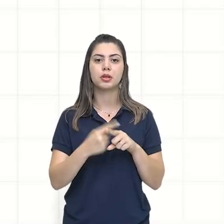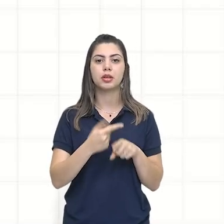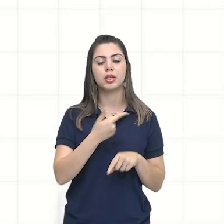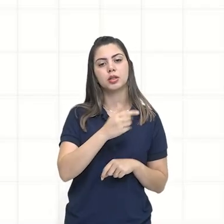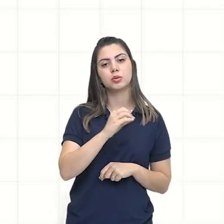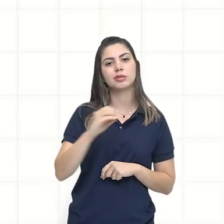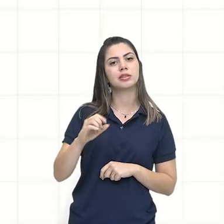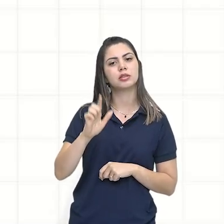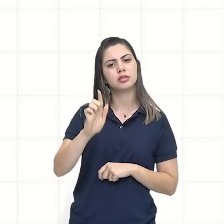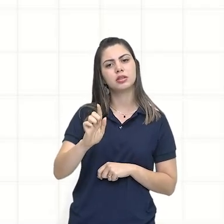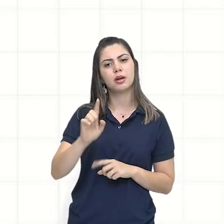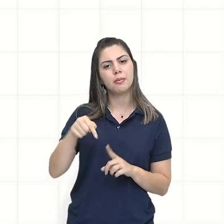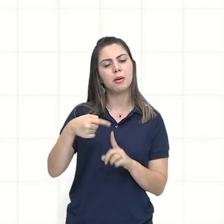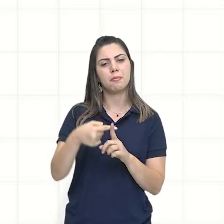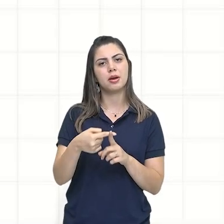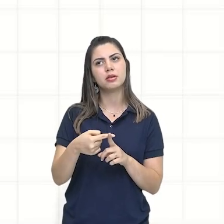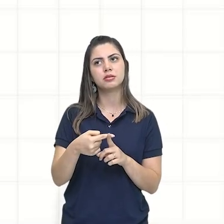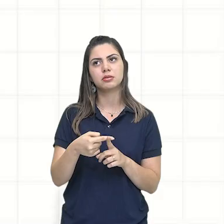fazer diferença